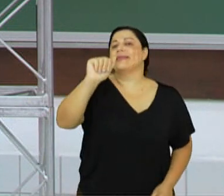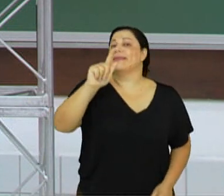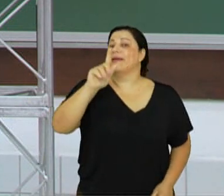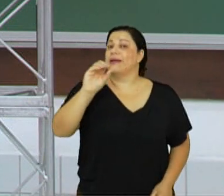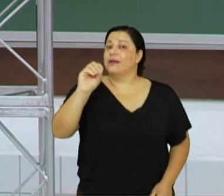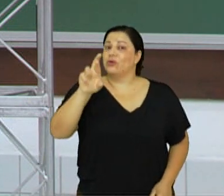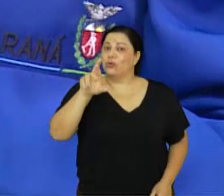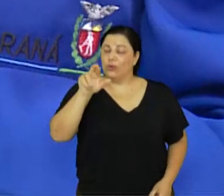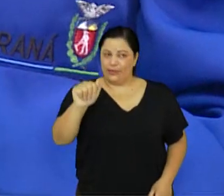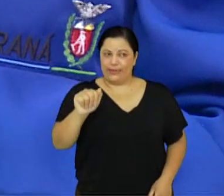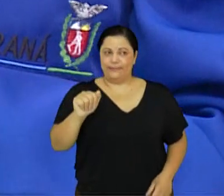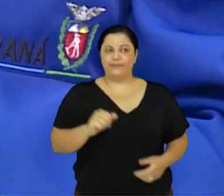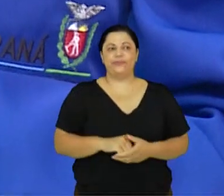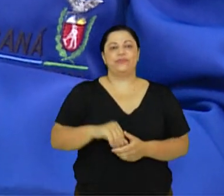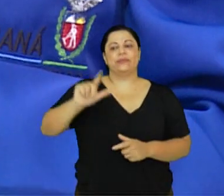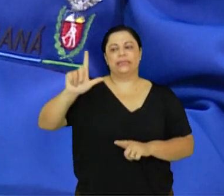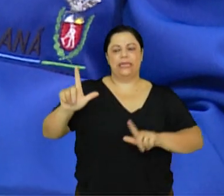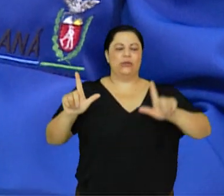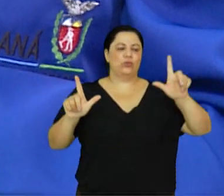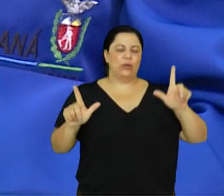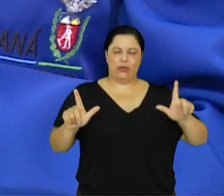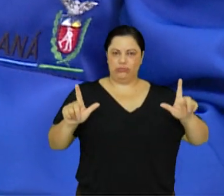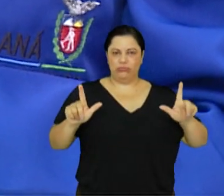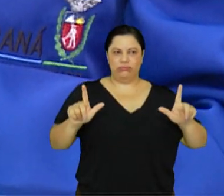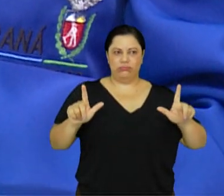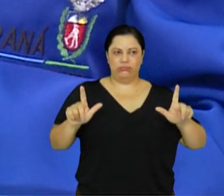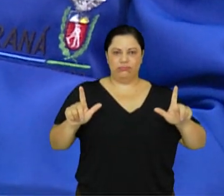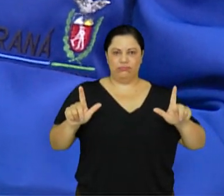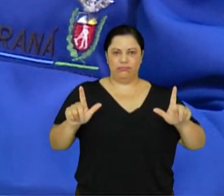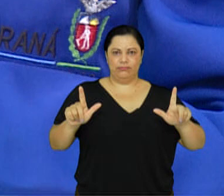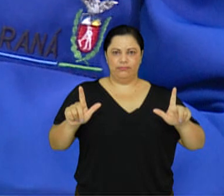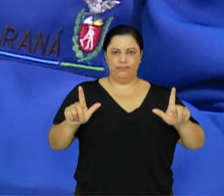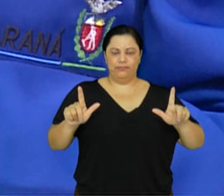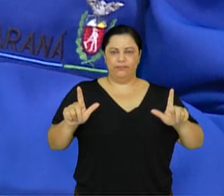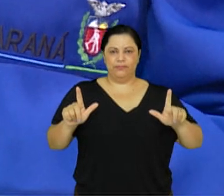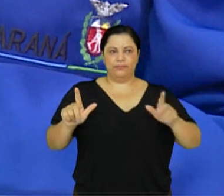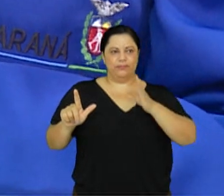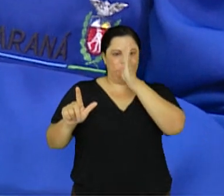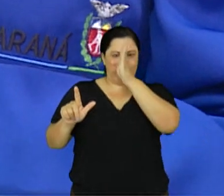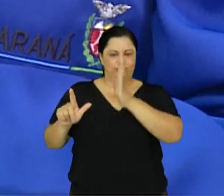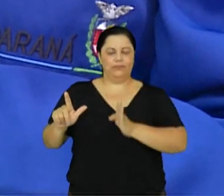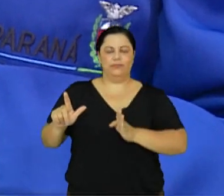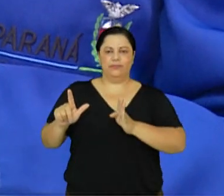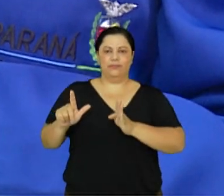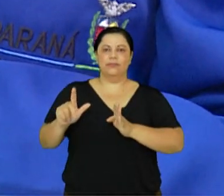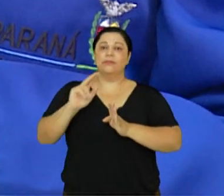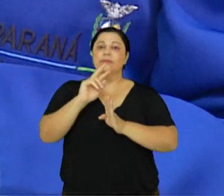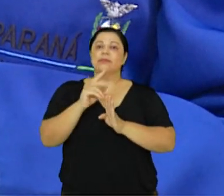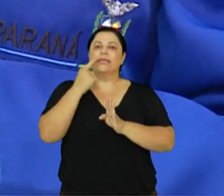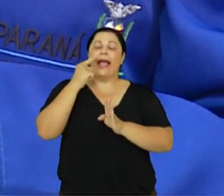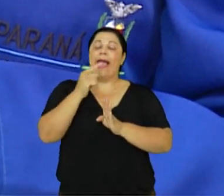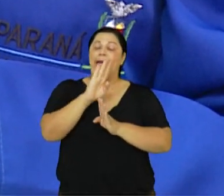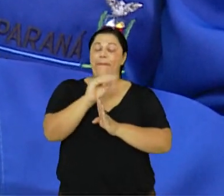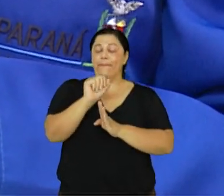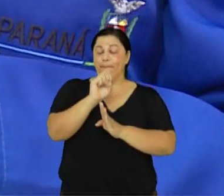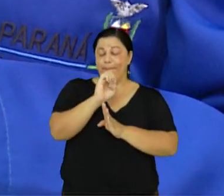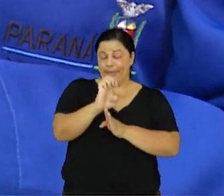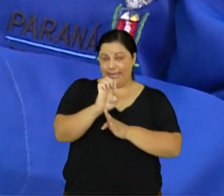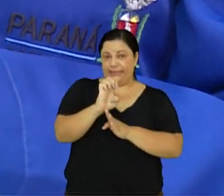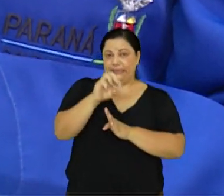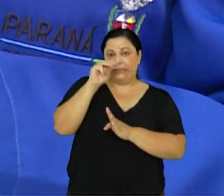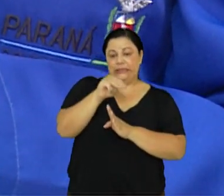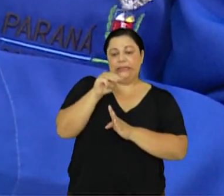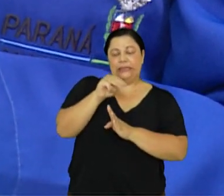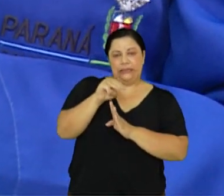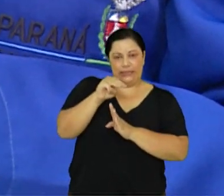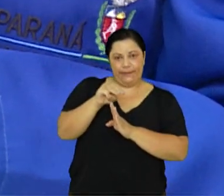vale lado, aqui vale lado. Aqui seria o nosso apótema da base, que normalmente a gente chama de M.